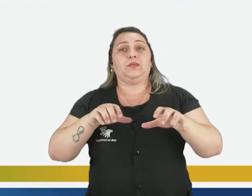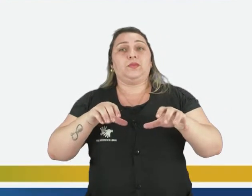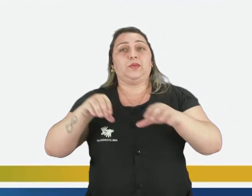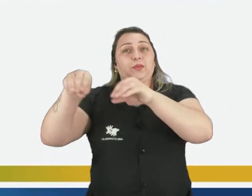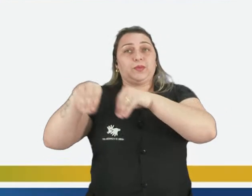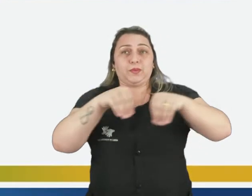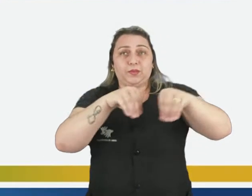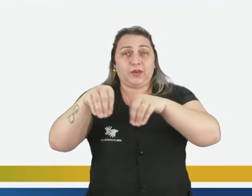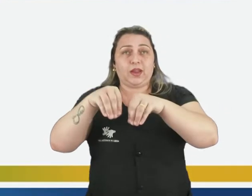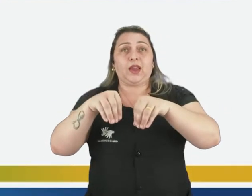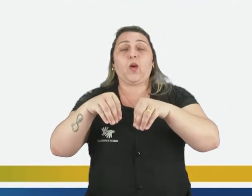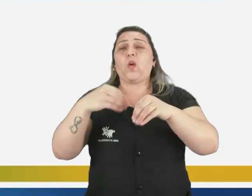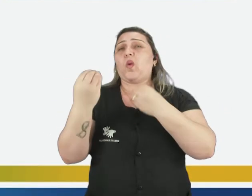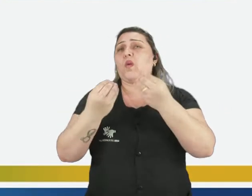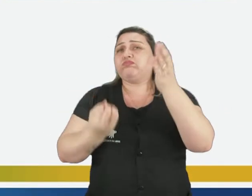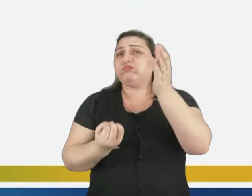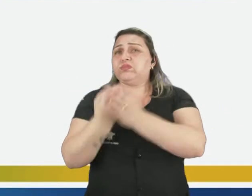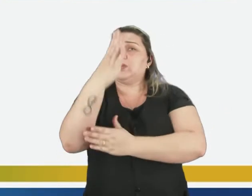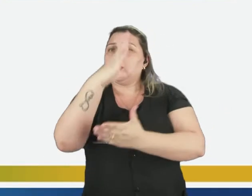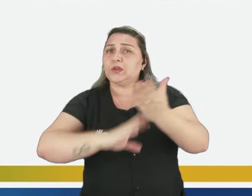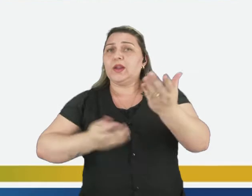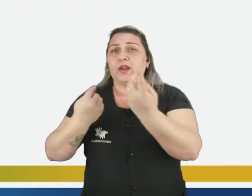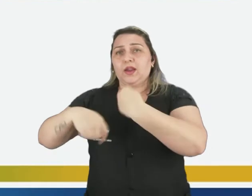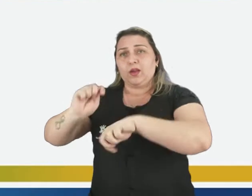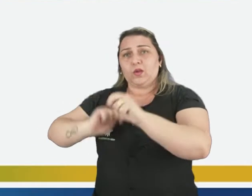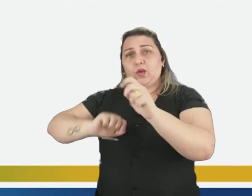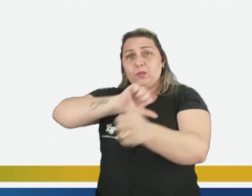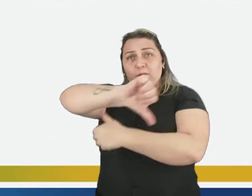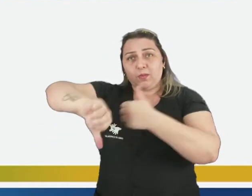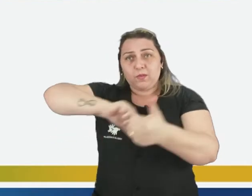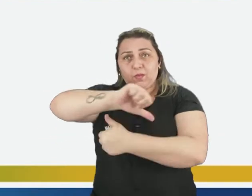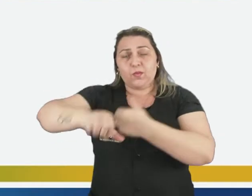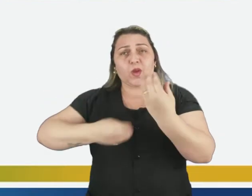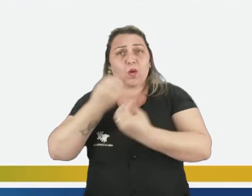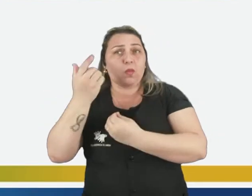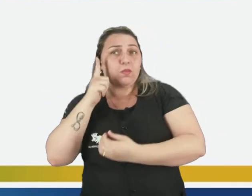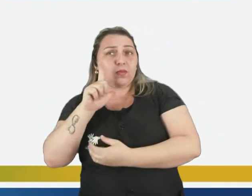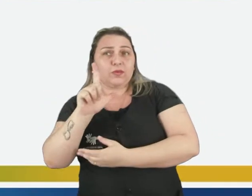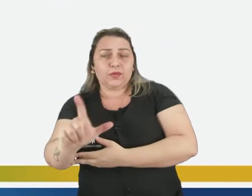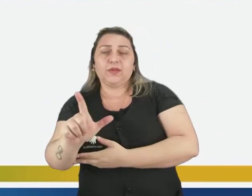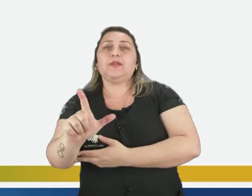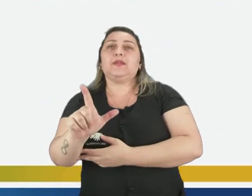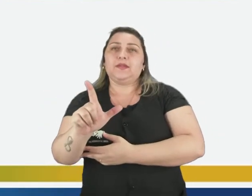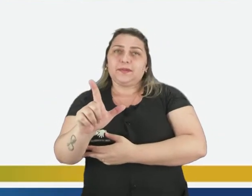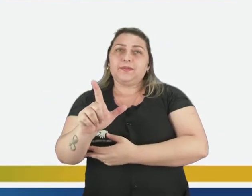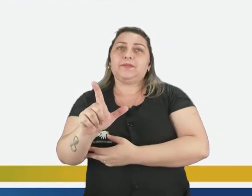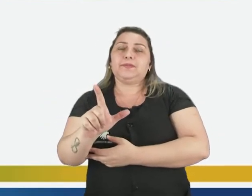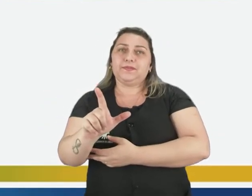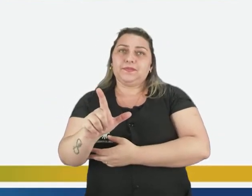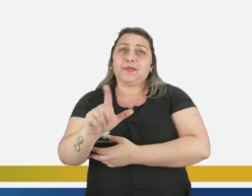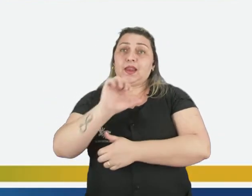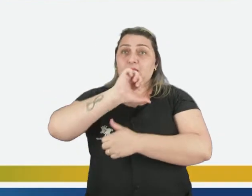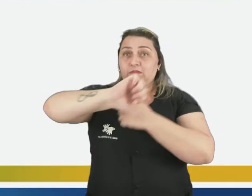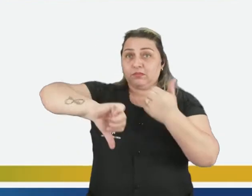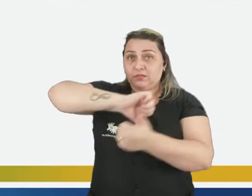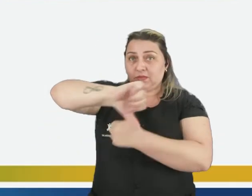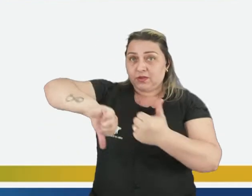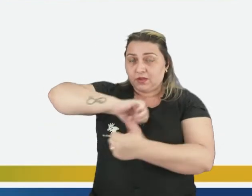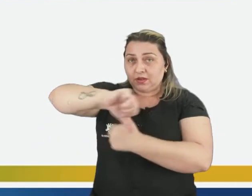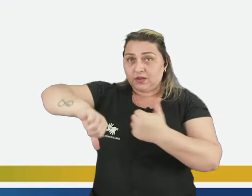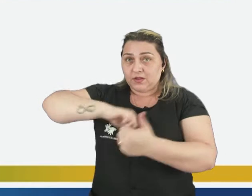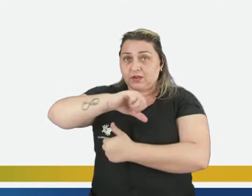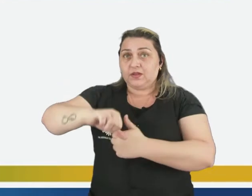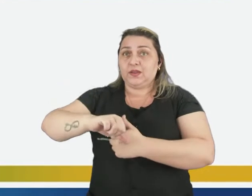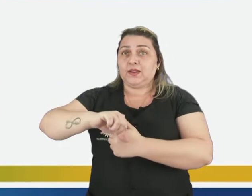tratar. Como é que sai de um modelo econômico para outro e por que consegue, então, essa mudança, né?